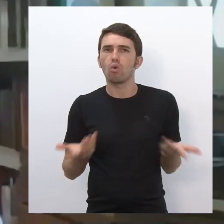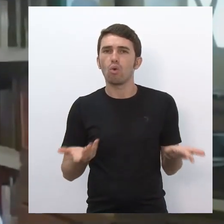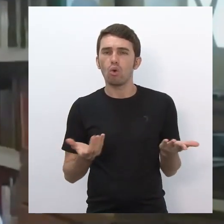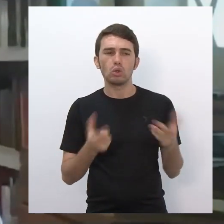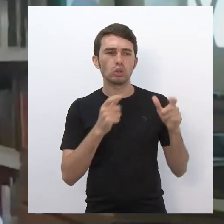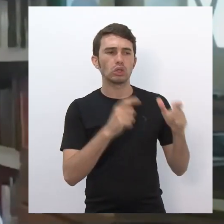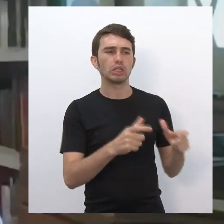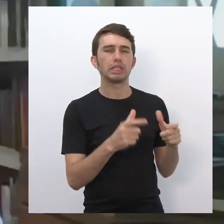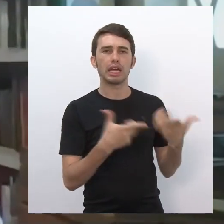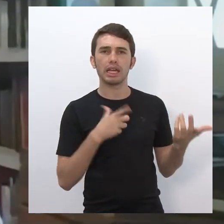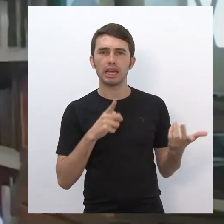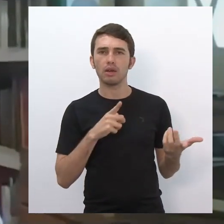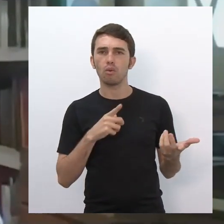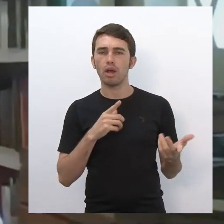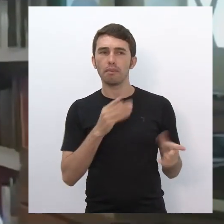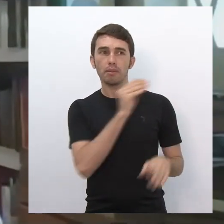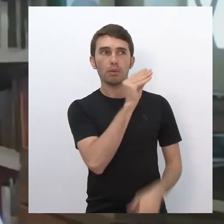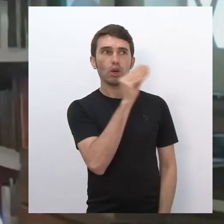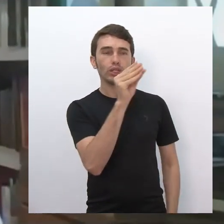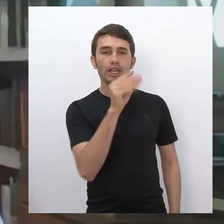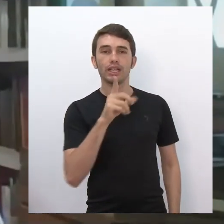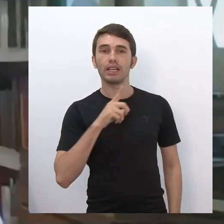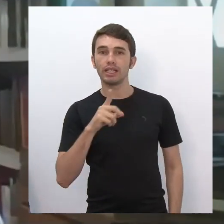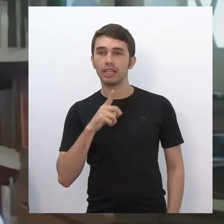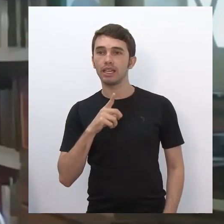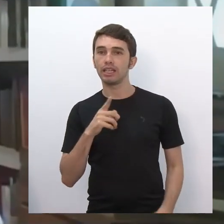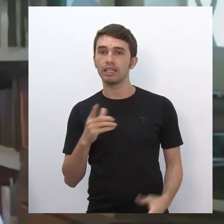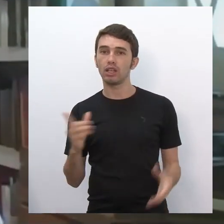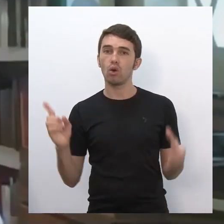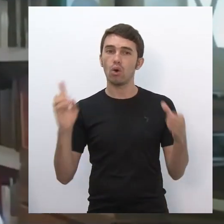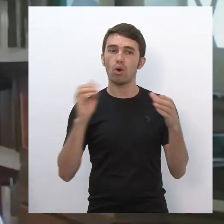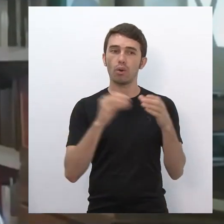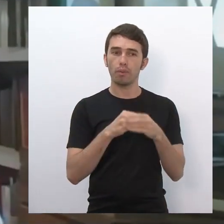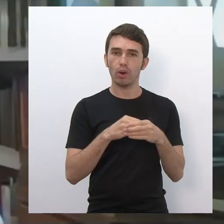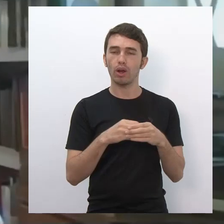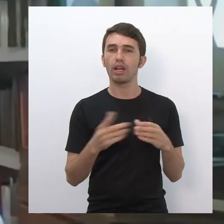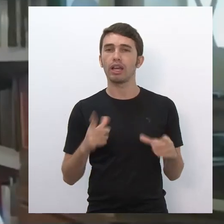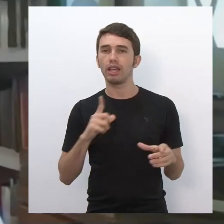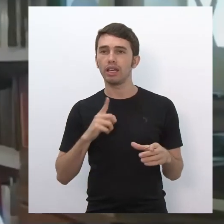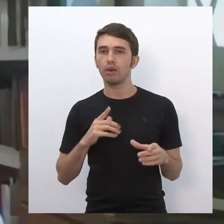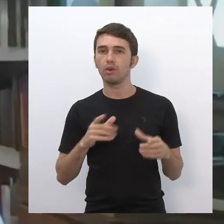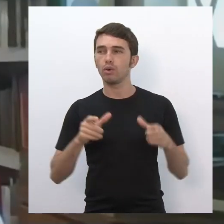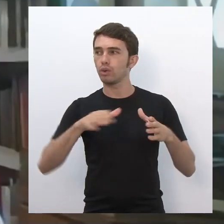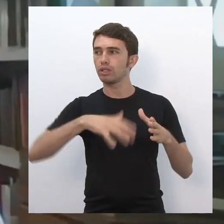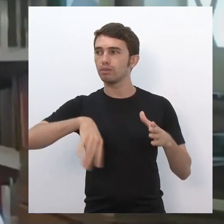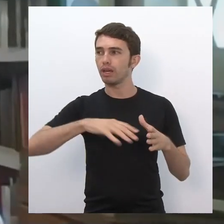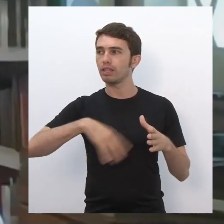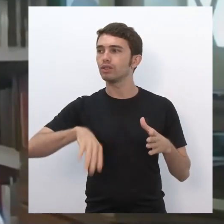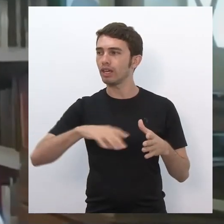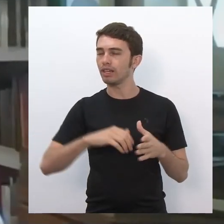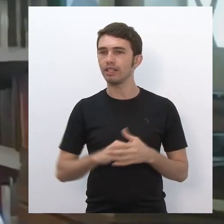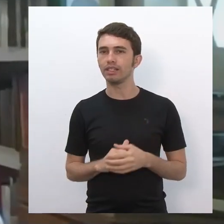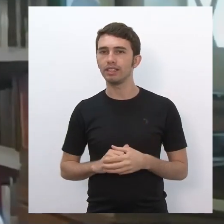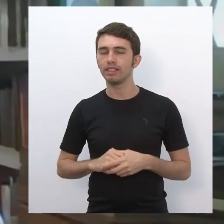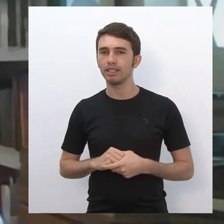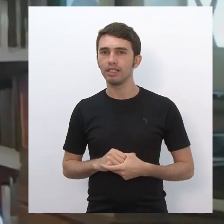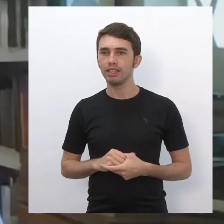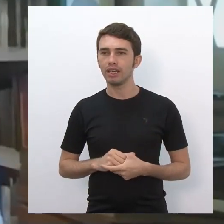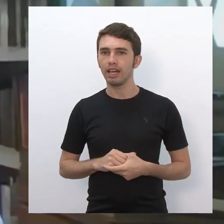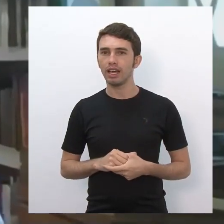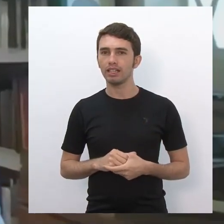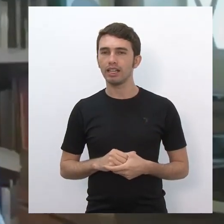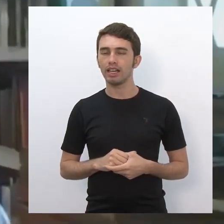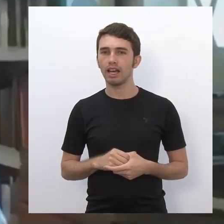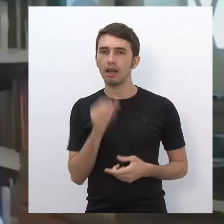uma biblioteca que incorpore, que sirva como espaço para a gente fazer essas experiências de biblioteca viva. E